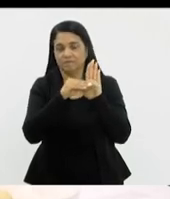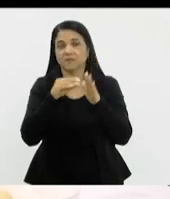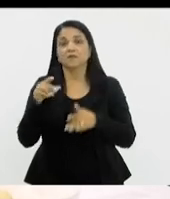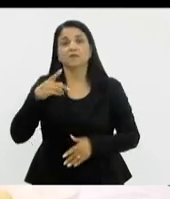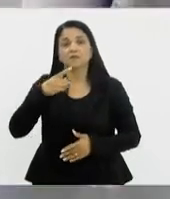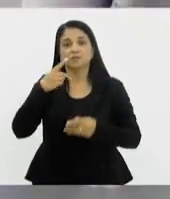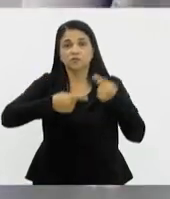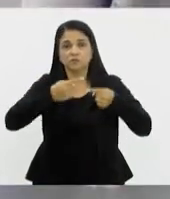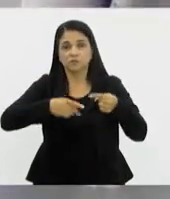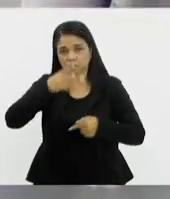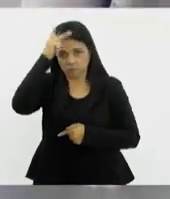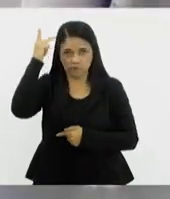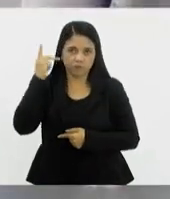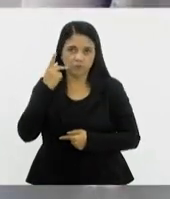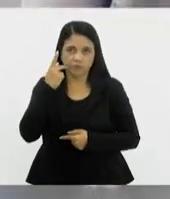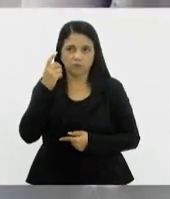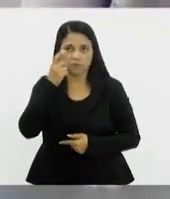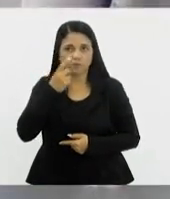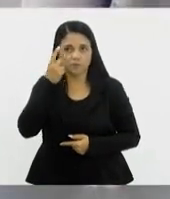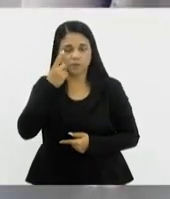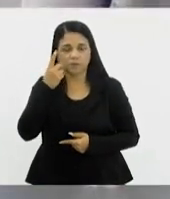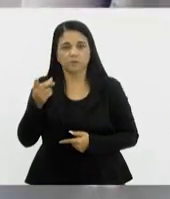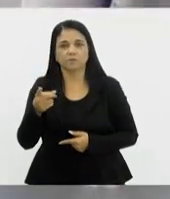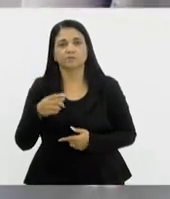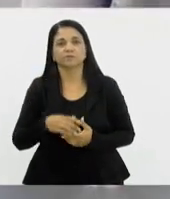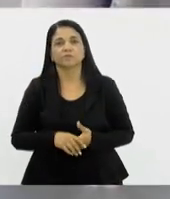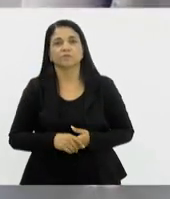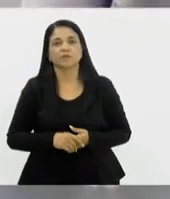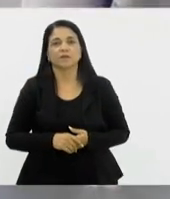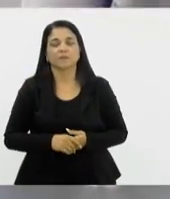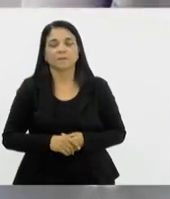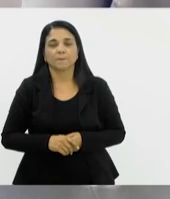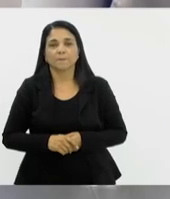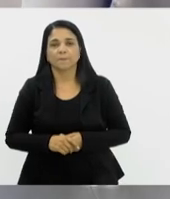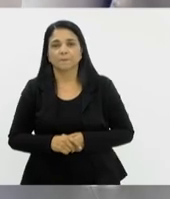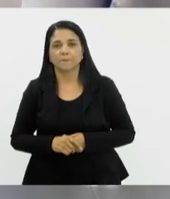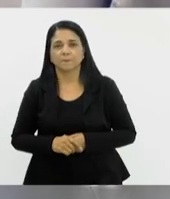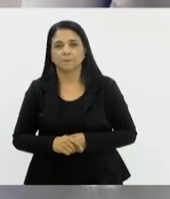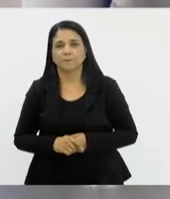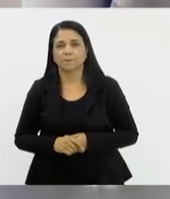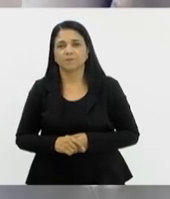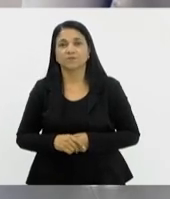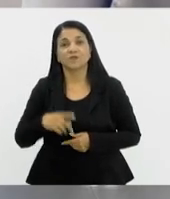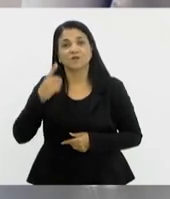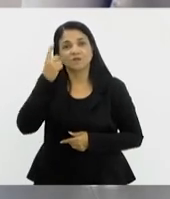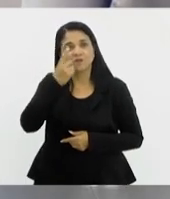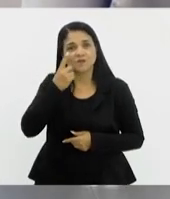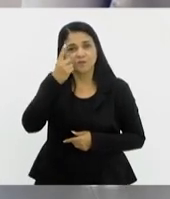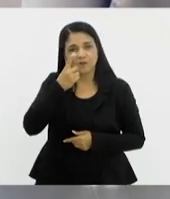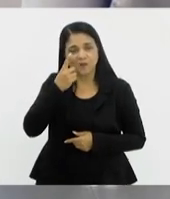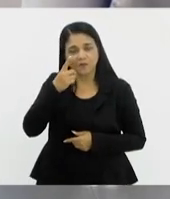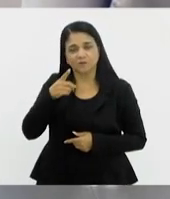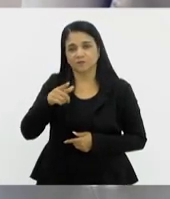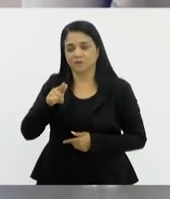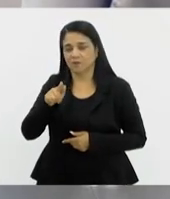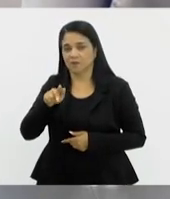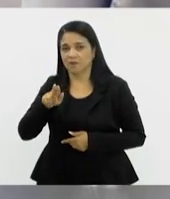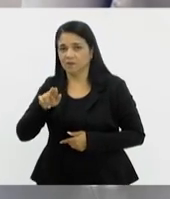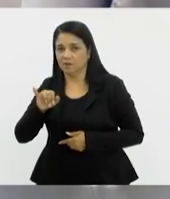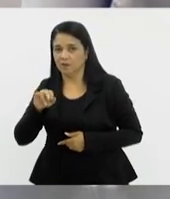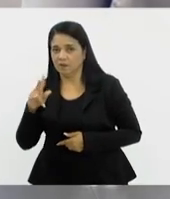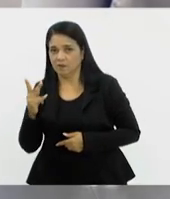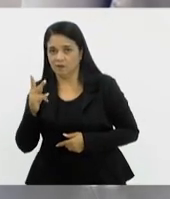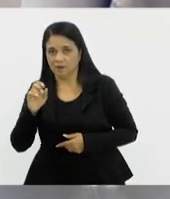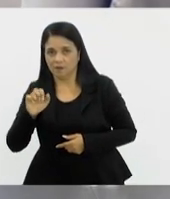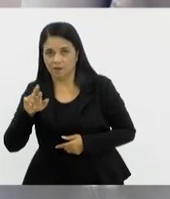Paulo. Com o devido à vênia dos deputados Guilherme Delaroli e